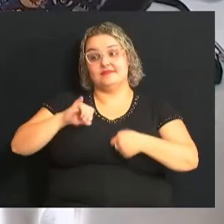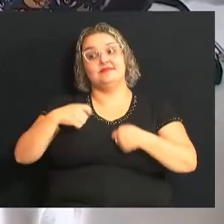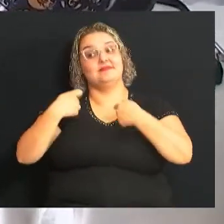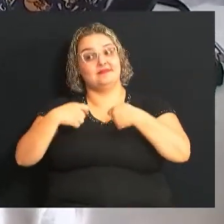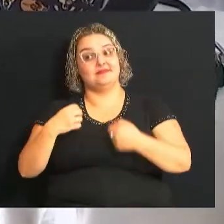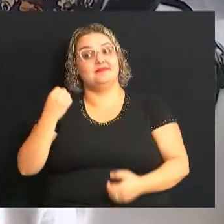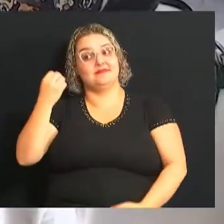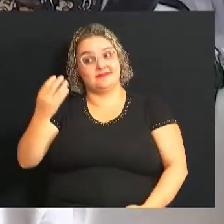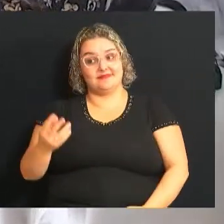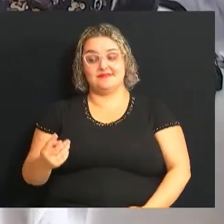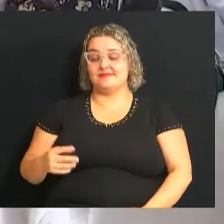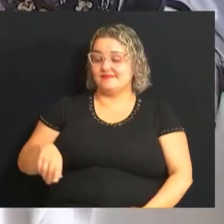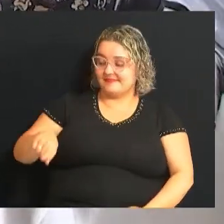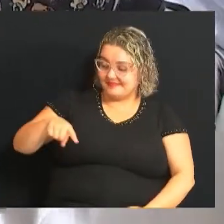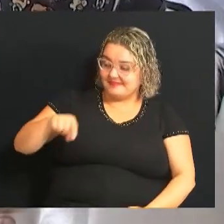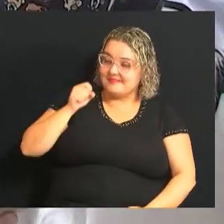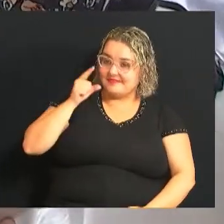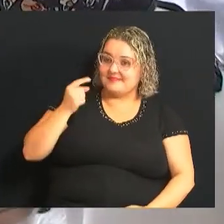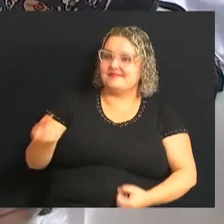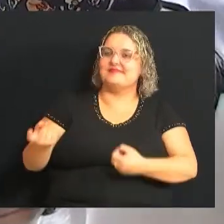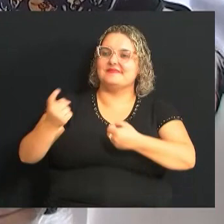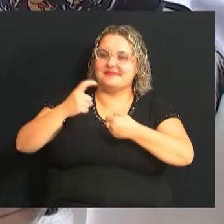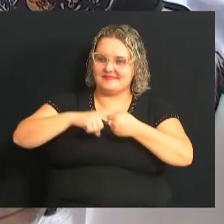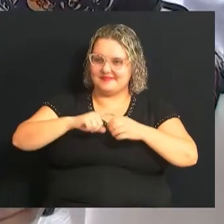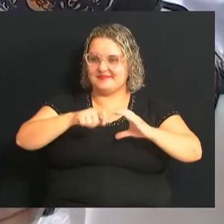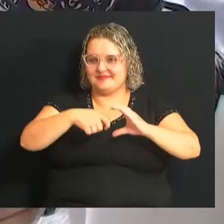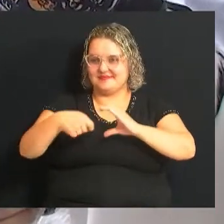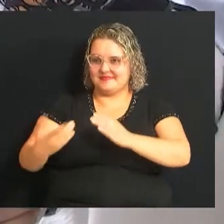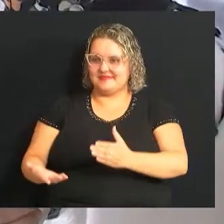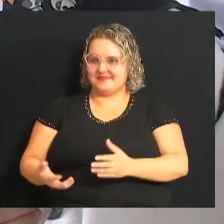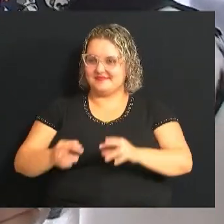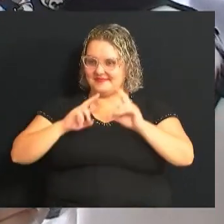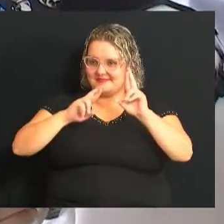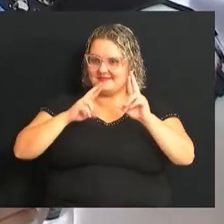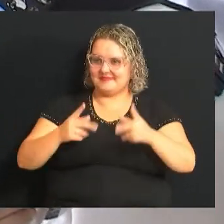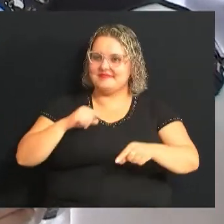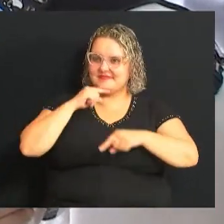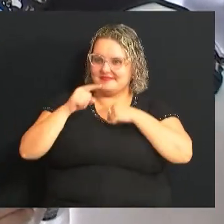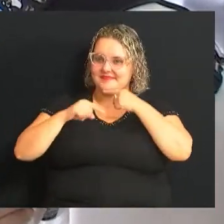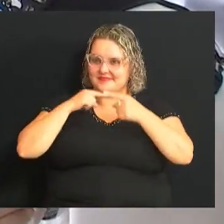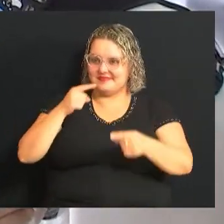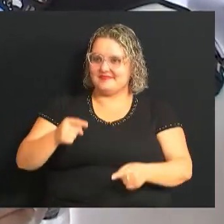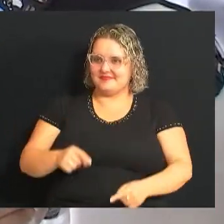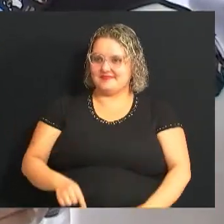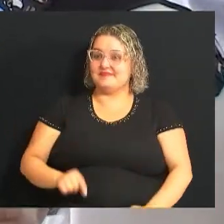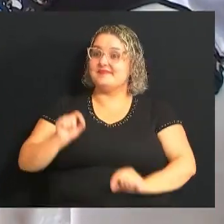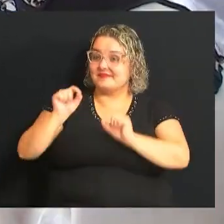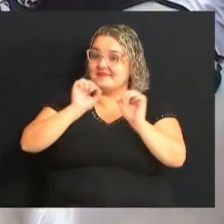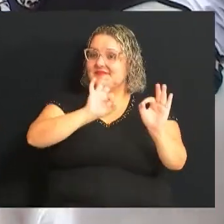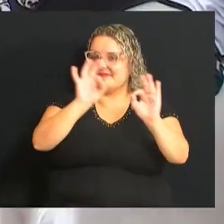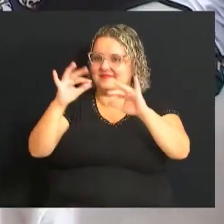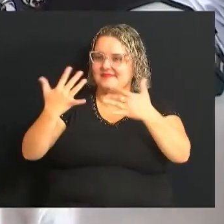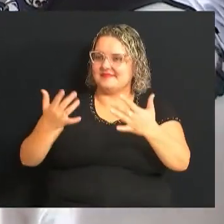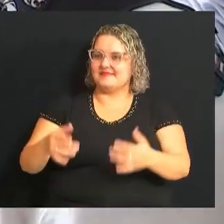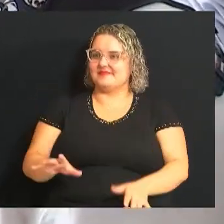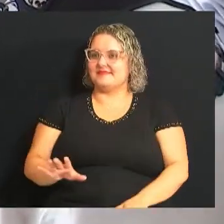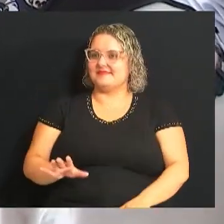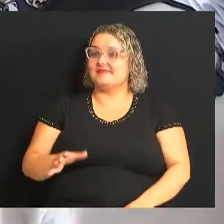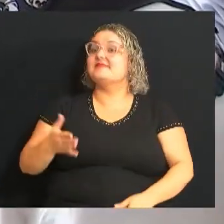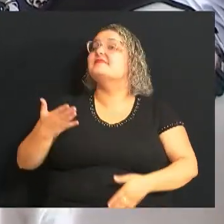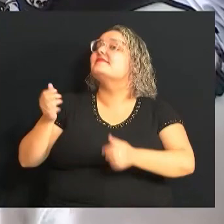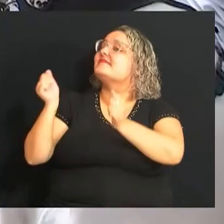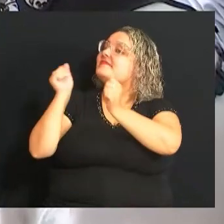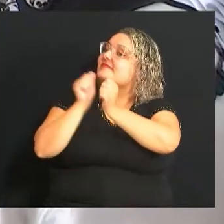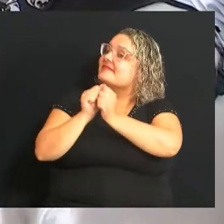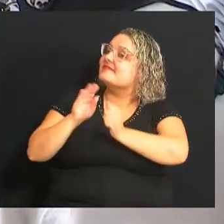com elas. Gabriel, eu volto aí dos estúdios. Eu espero que tenha tirado as dúvidas de quem está assistindo aí do outro lado. Eu vou ficar aqui com o